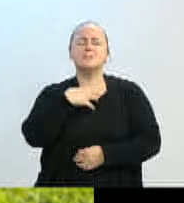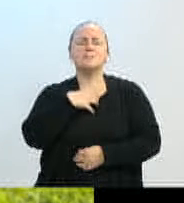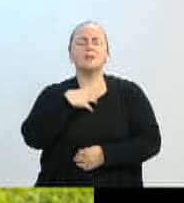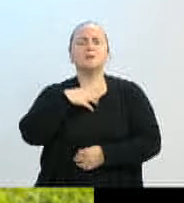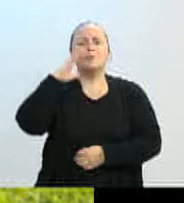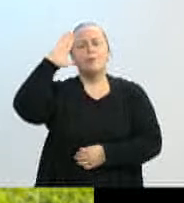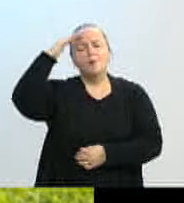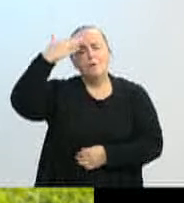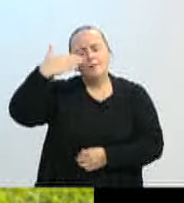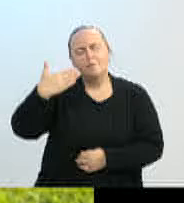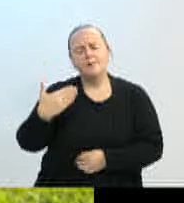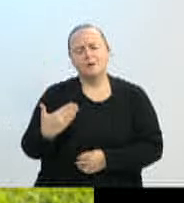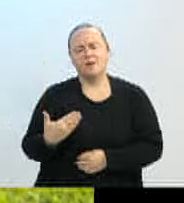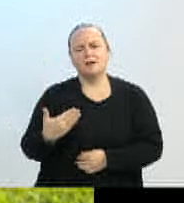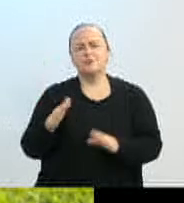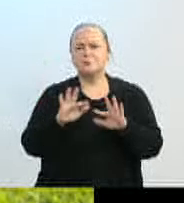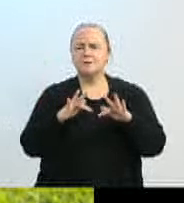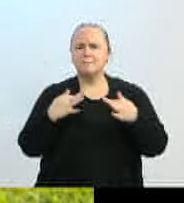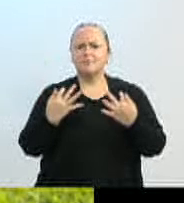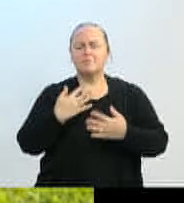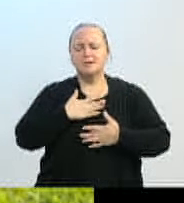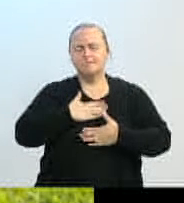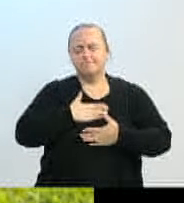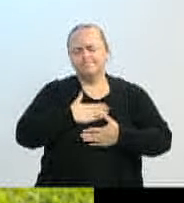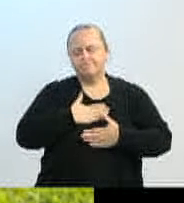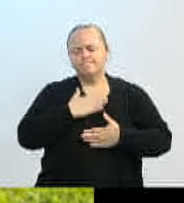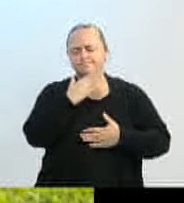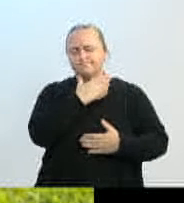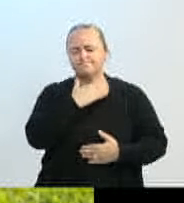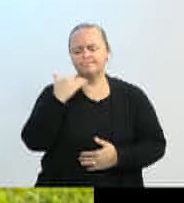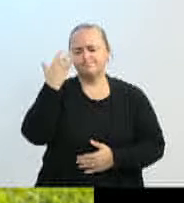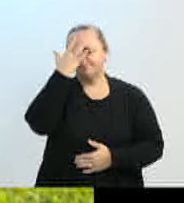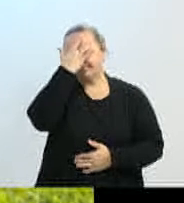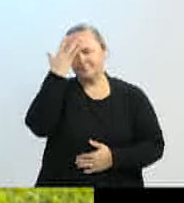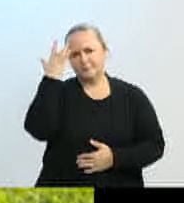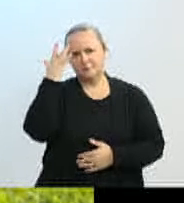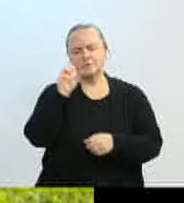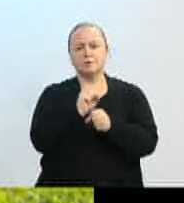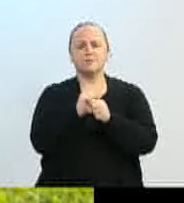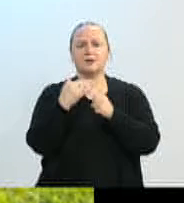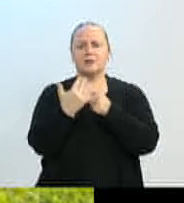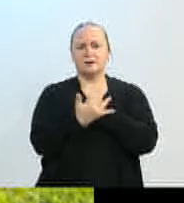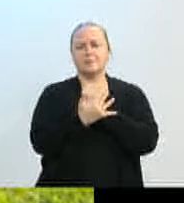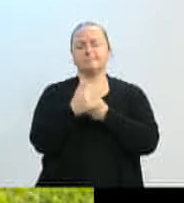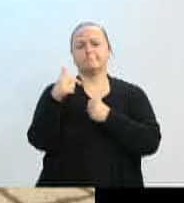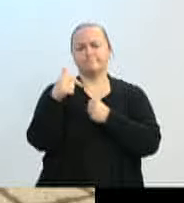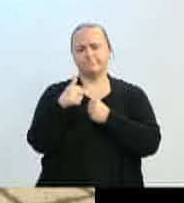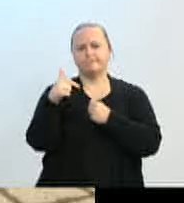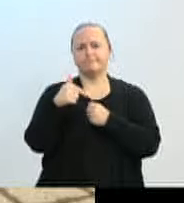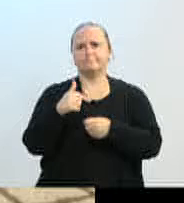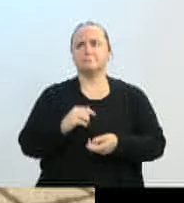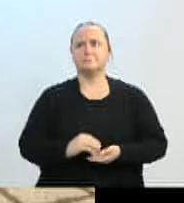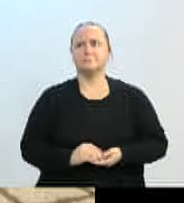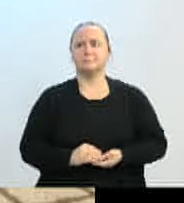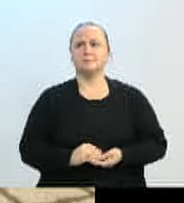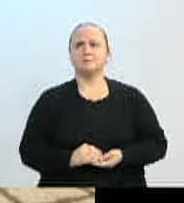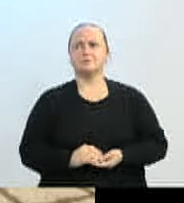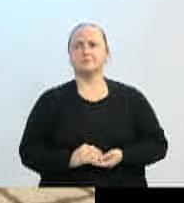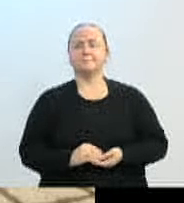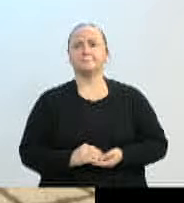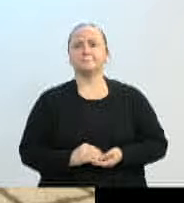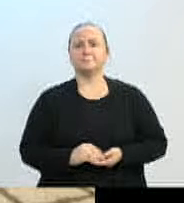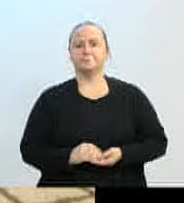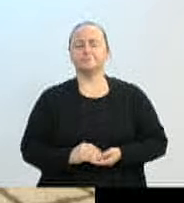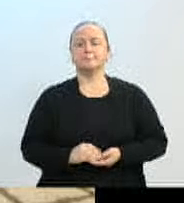perderam um ente querido em decorrência da pandemia. Uma das primeiras vítimas do Covid aqui em Blumenau